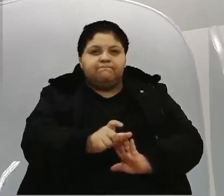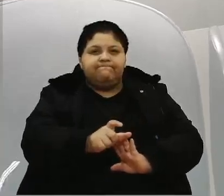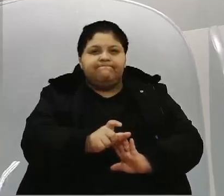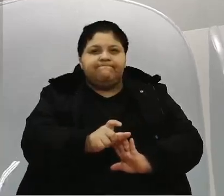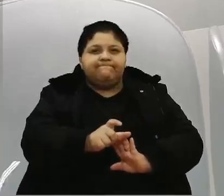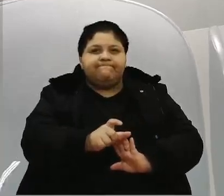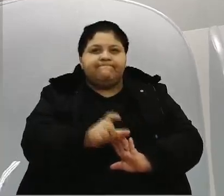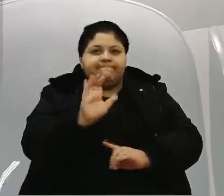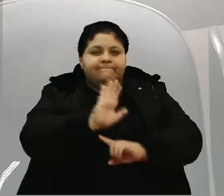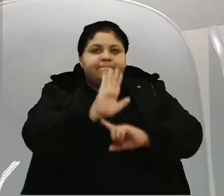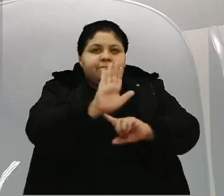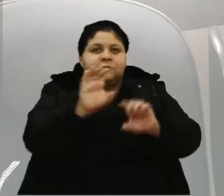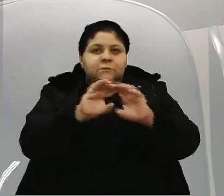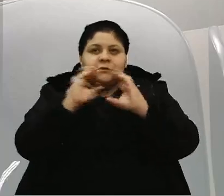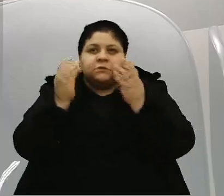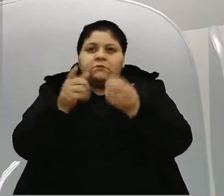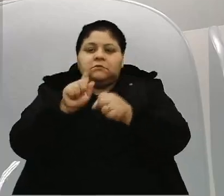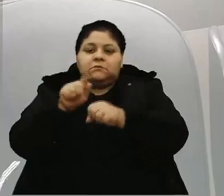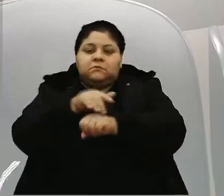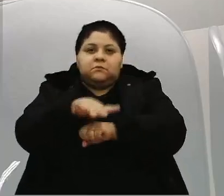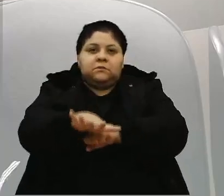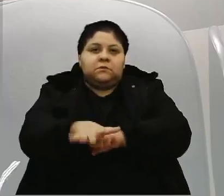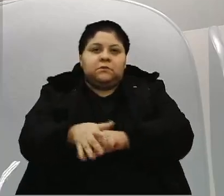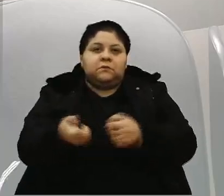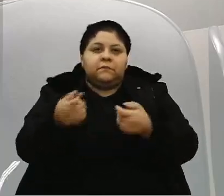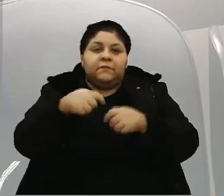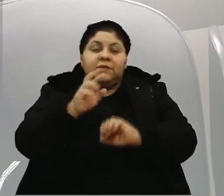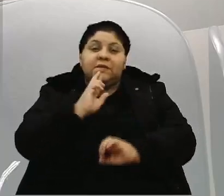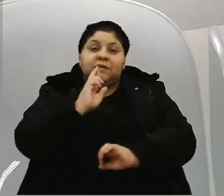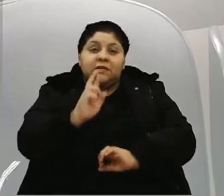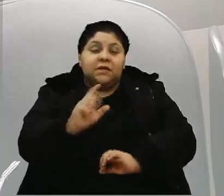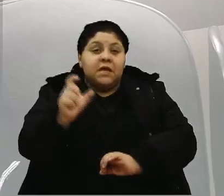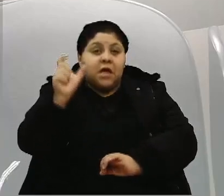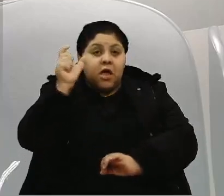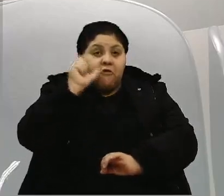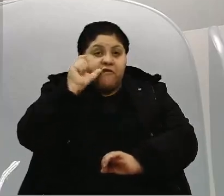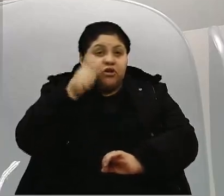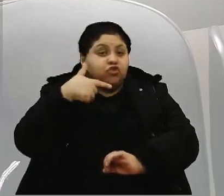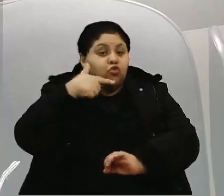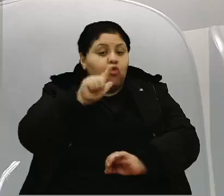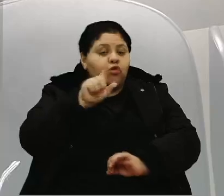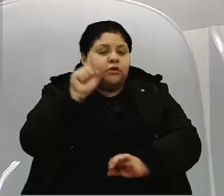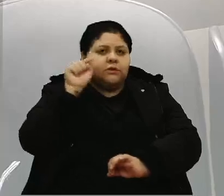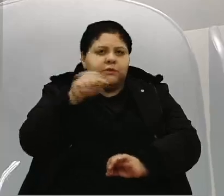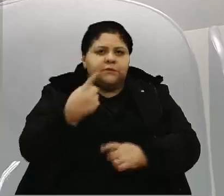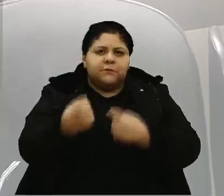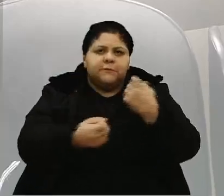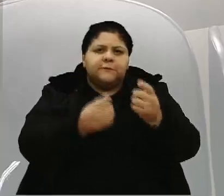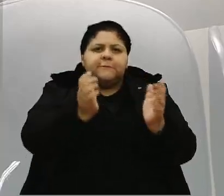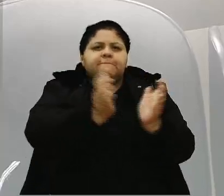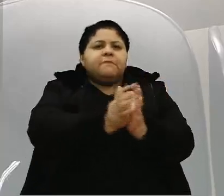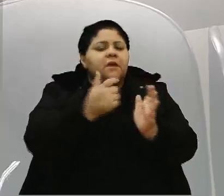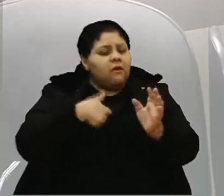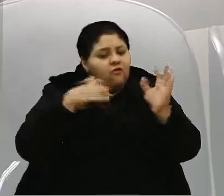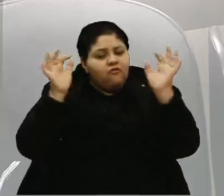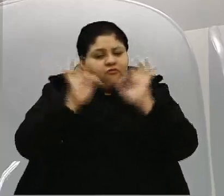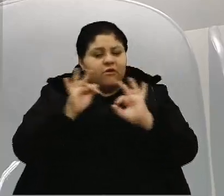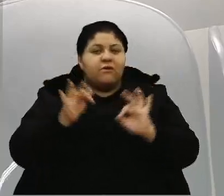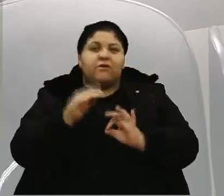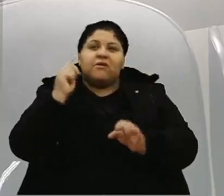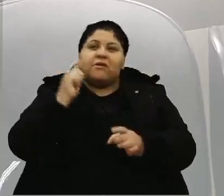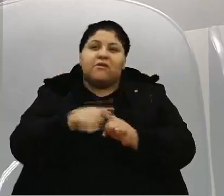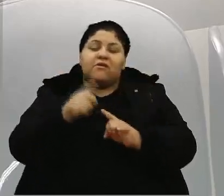E a comunidade de Galópolis precisa de resposta. Quando eu vejo conquistas aqui de alguns colegas, eu fico feliz, porque